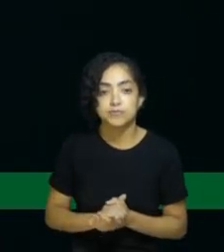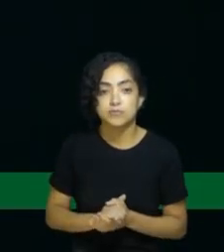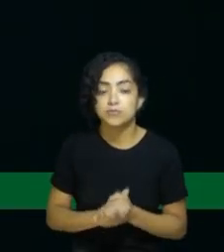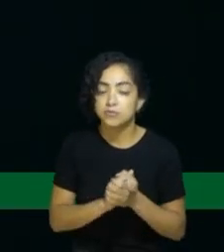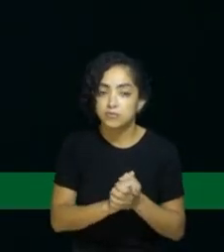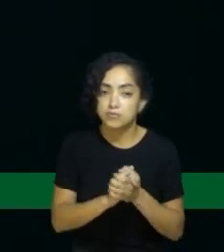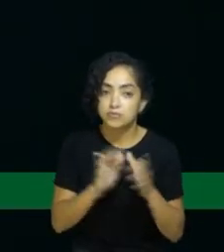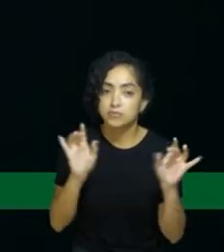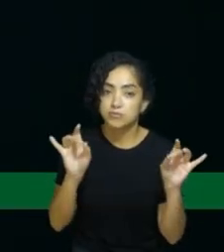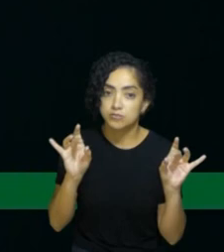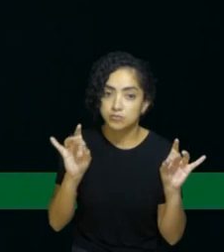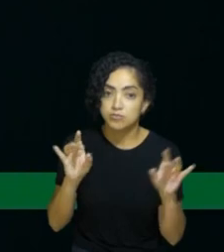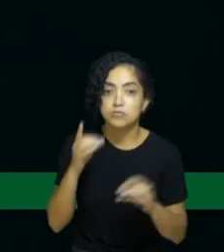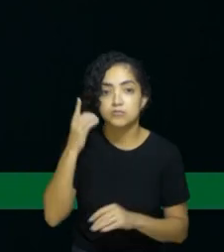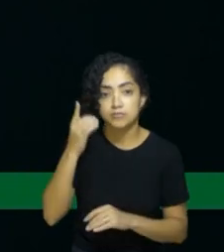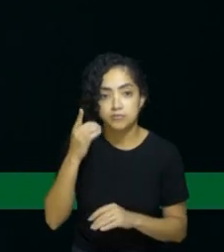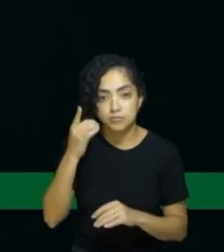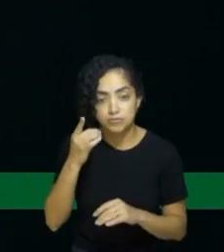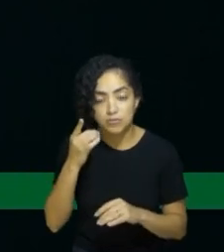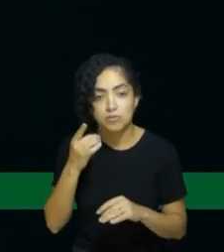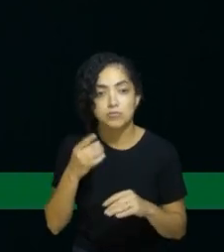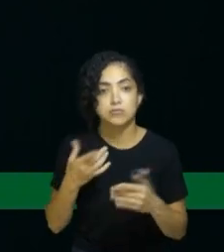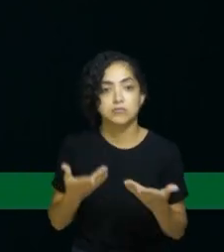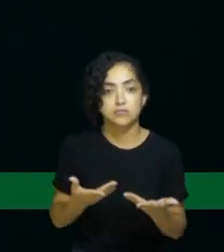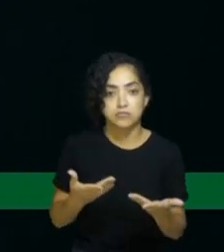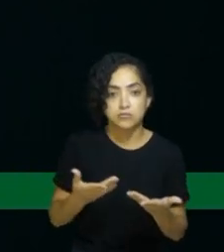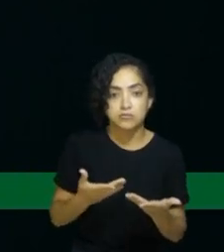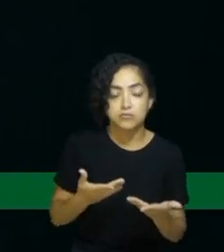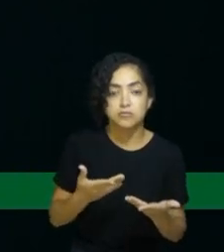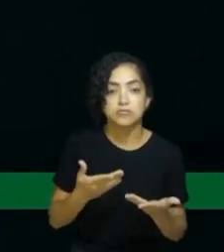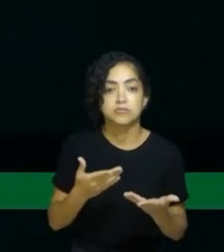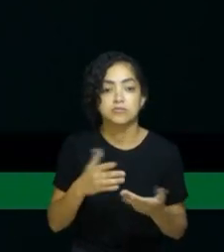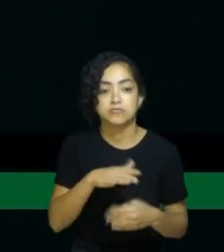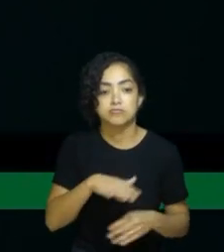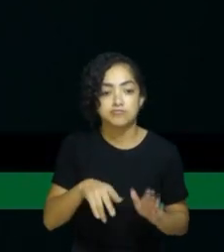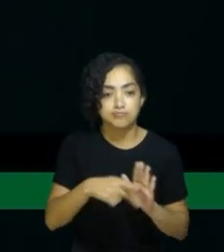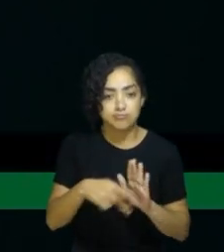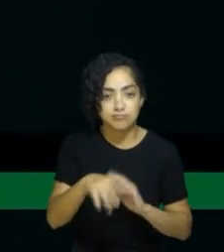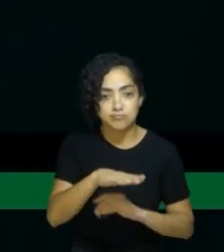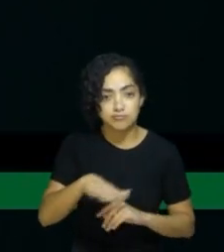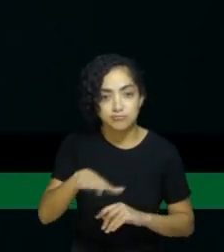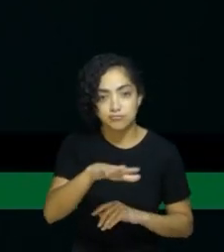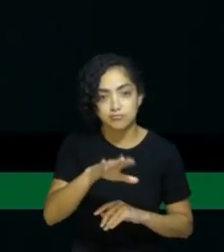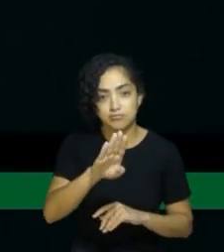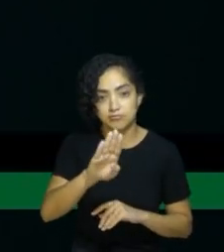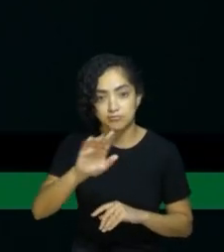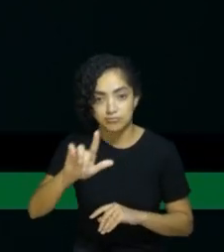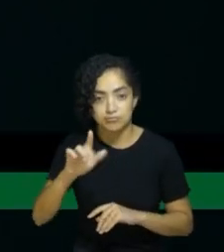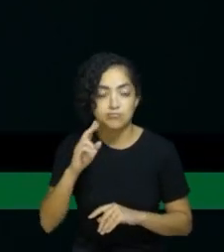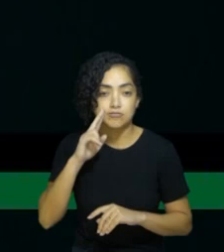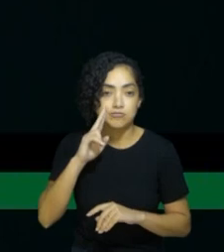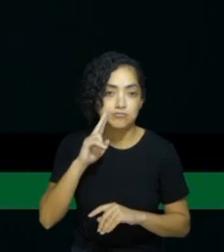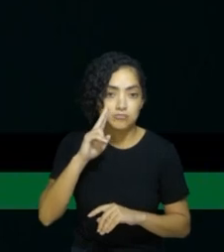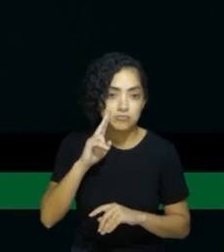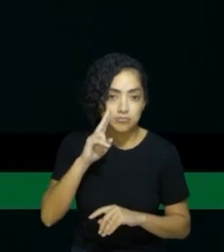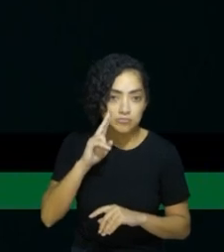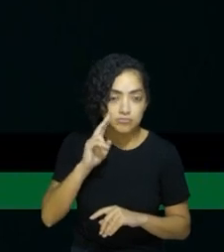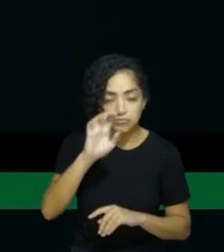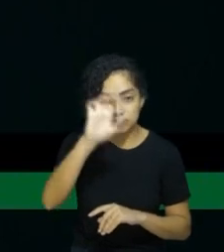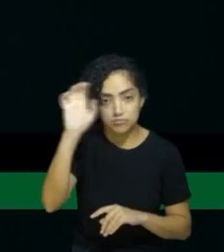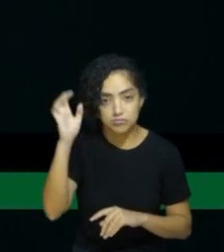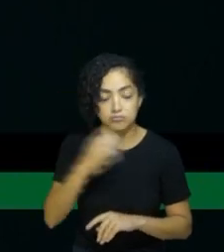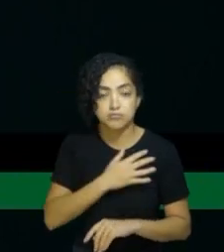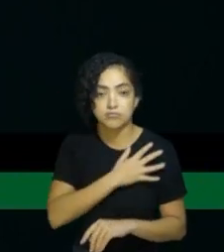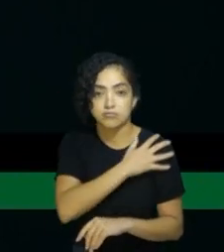colegas deputados da cidade de Blumenau Marcos da Rosa Egídio Ferrari Ivan nates e Napoleão Bernardes